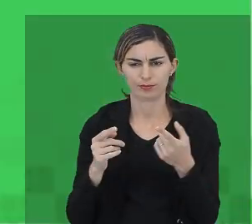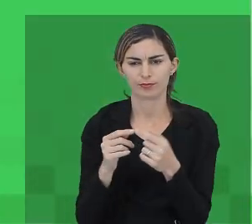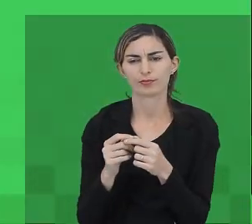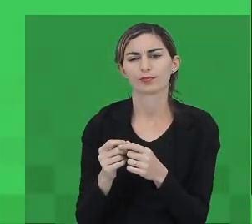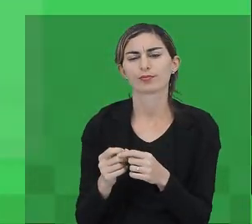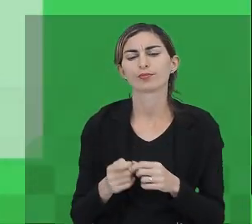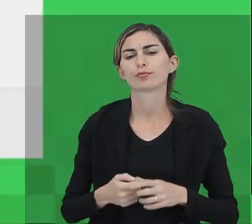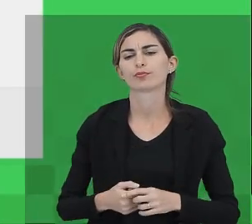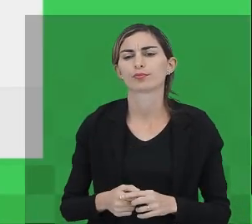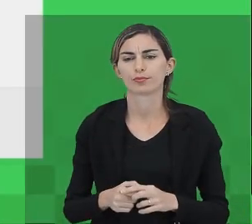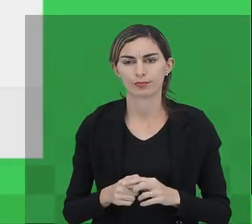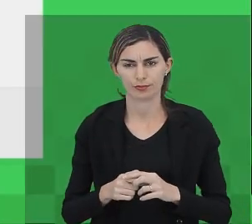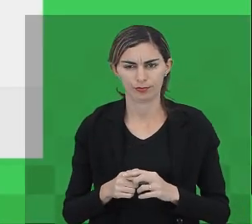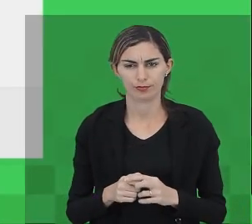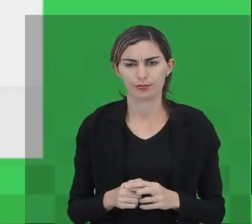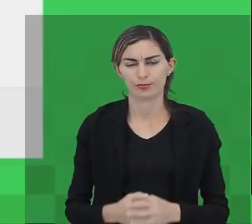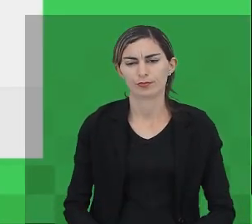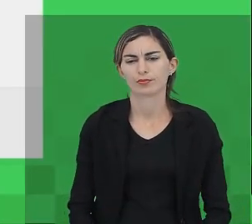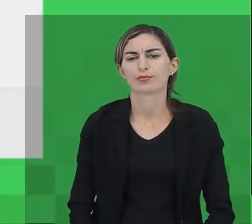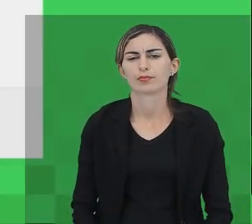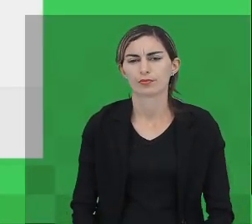vez.